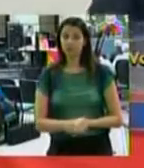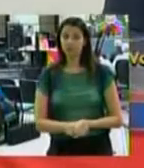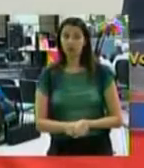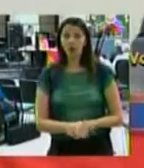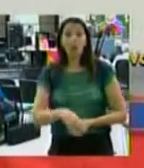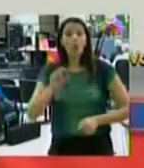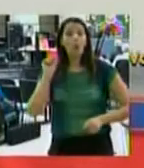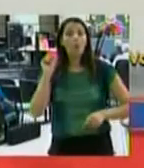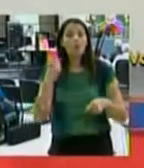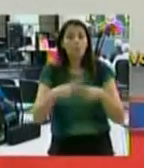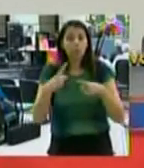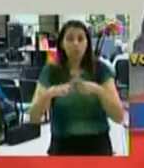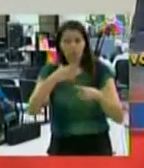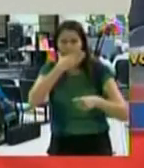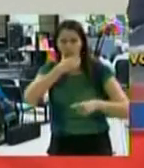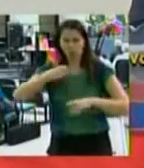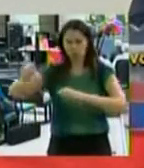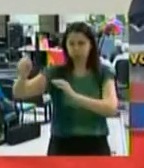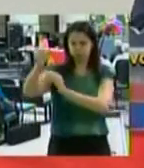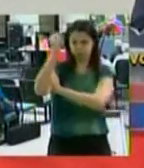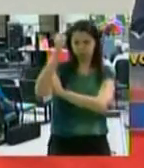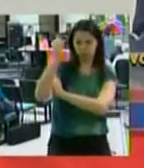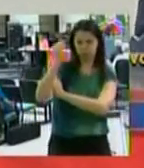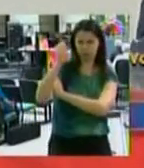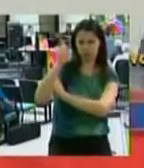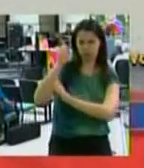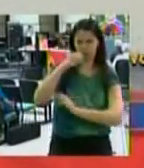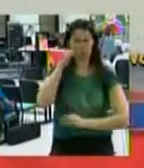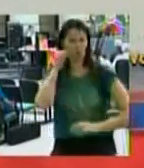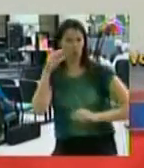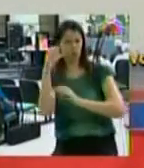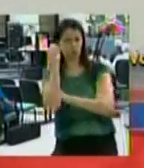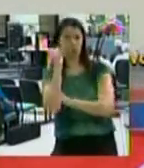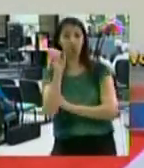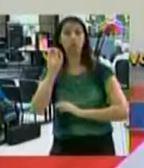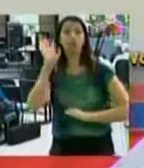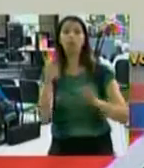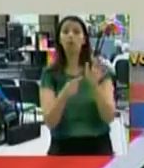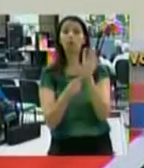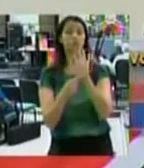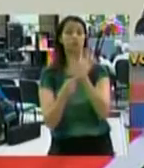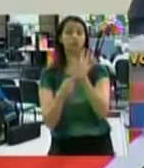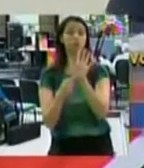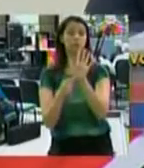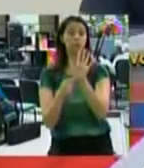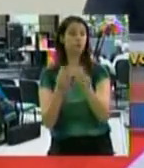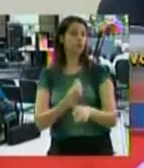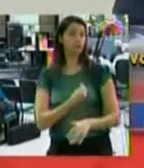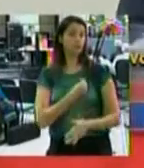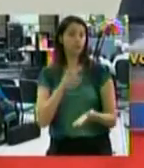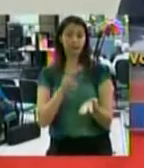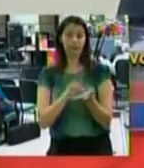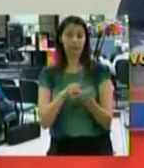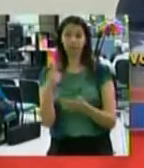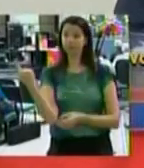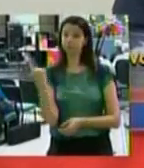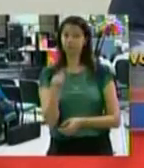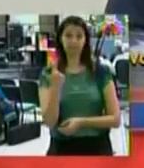Porque super-homens e super-mulheres só existem no cinema. Na vida real isso não existe.